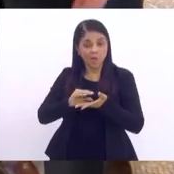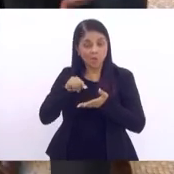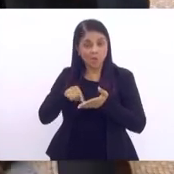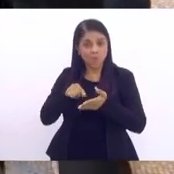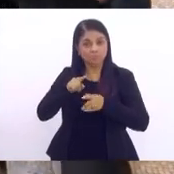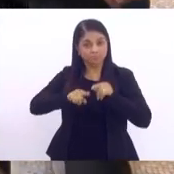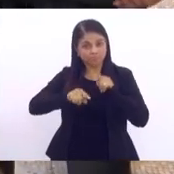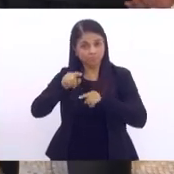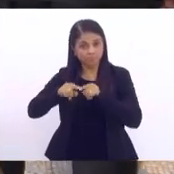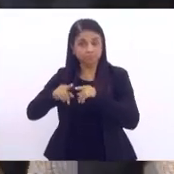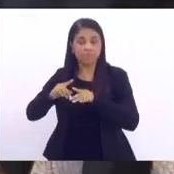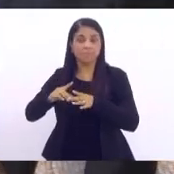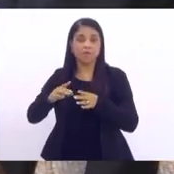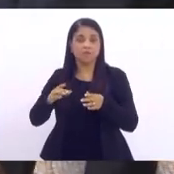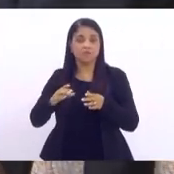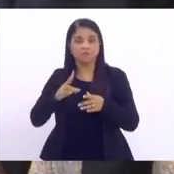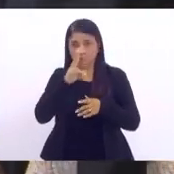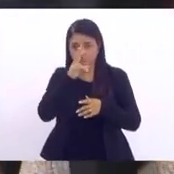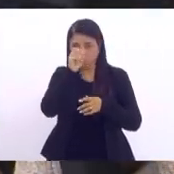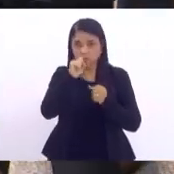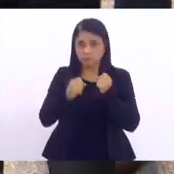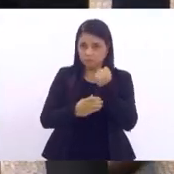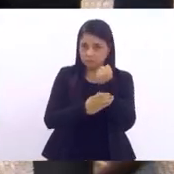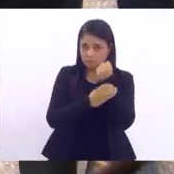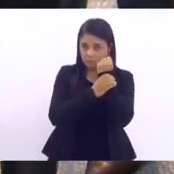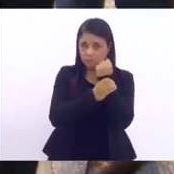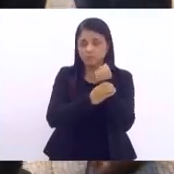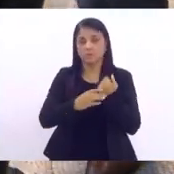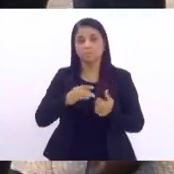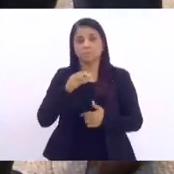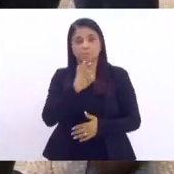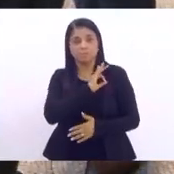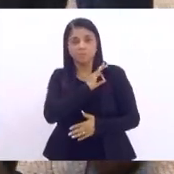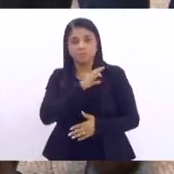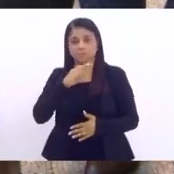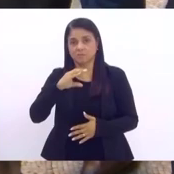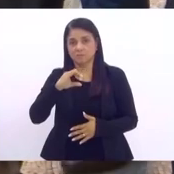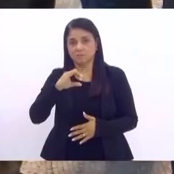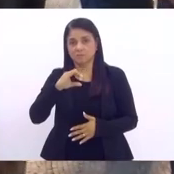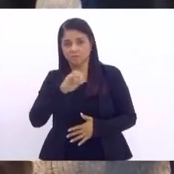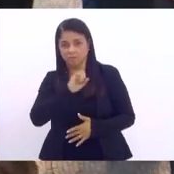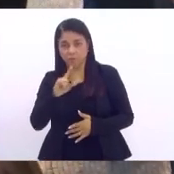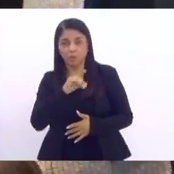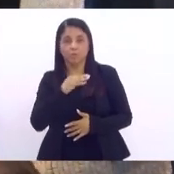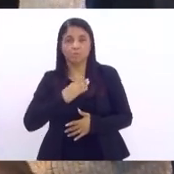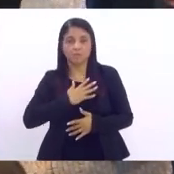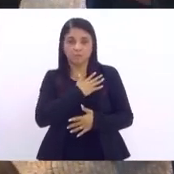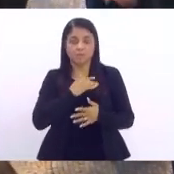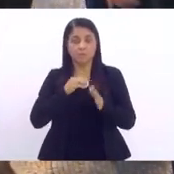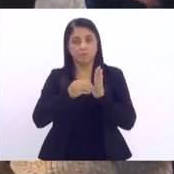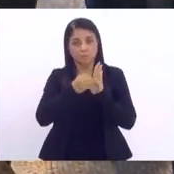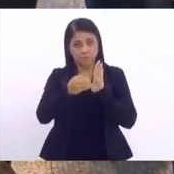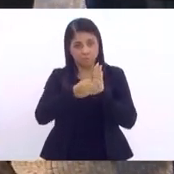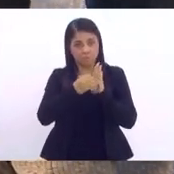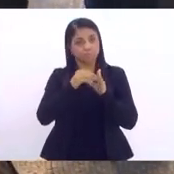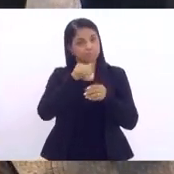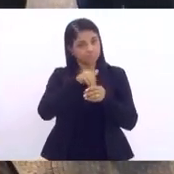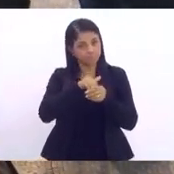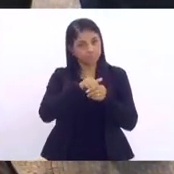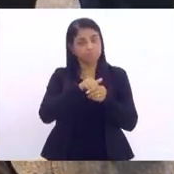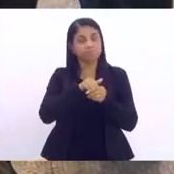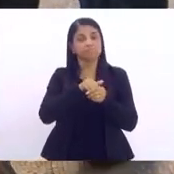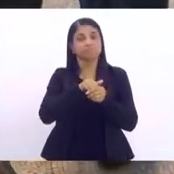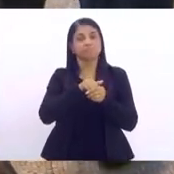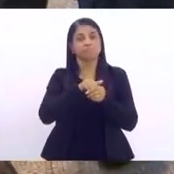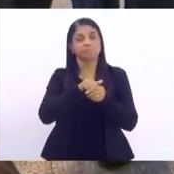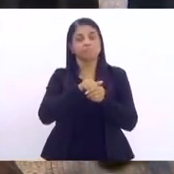segurança. Então, nesse sentido, meu parecer é favorável. Estou antecipando meu voto, vou votar favorável,